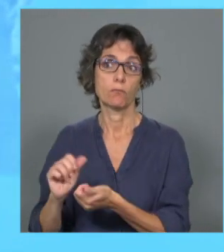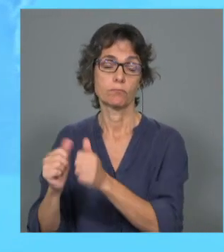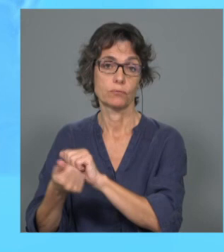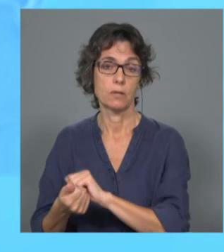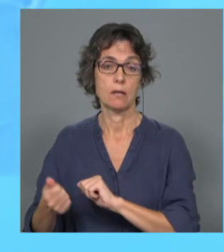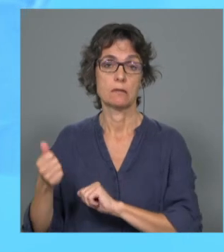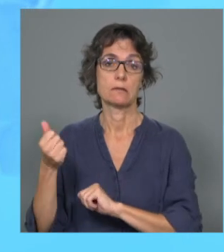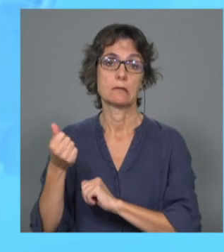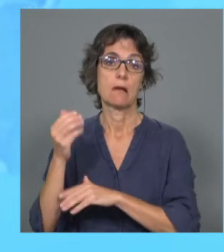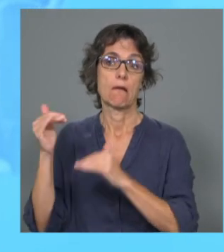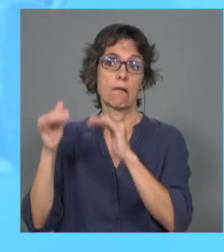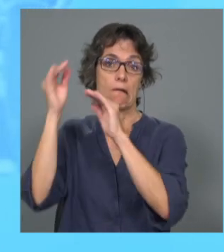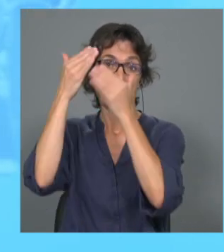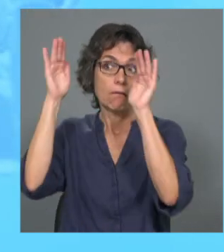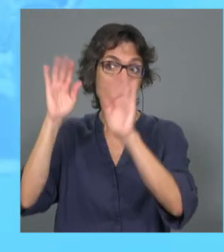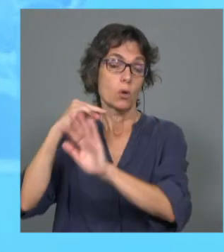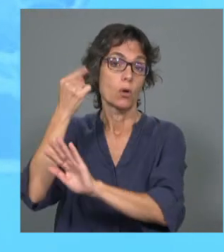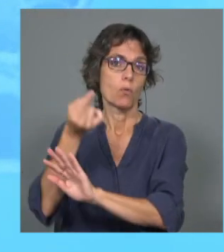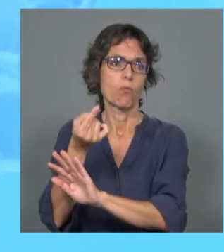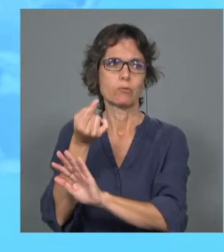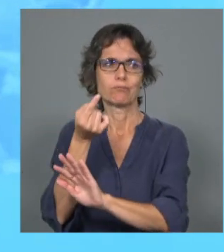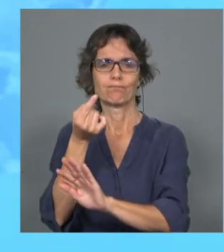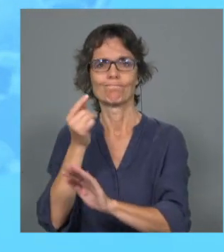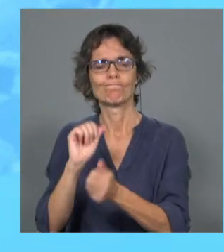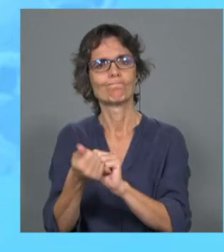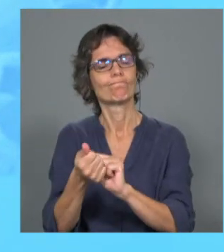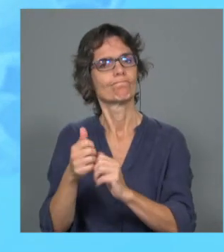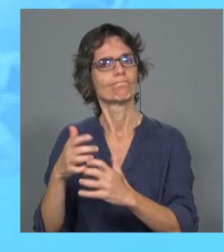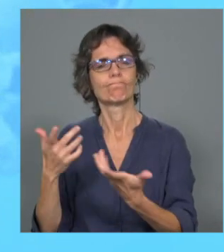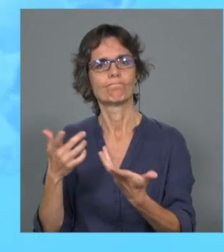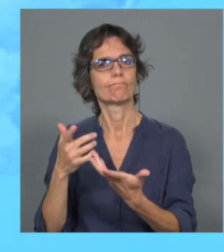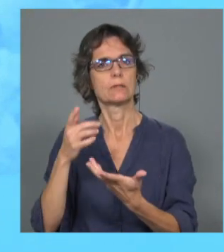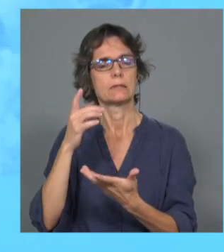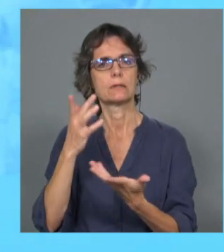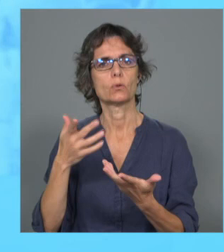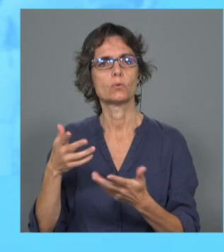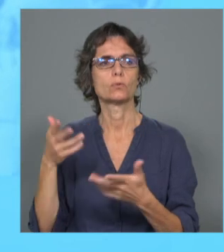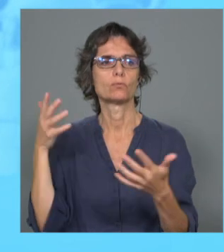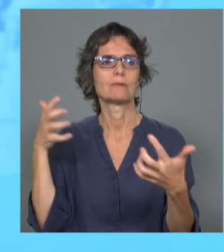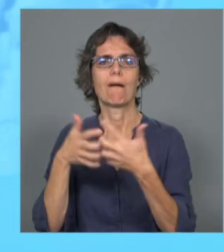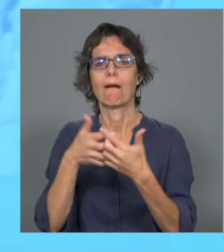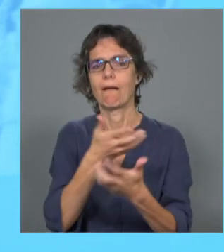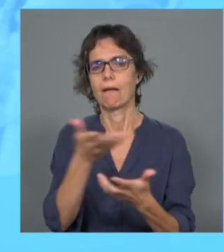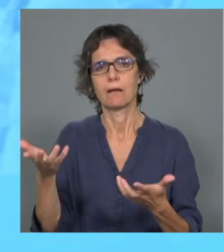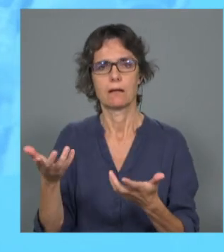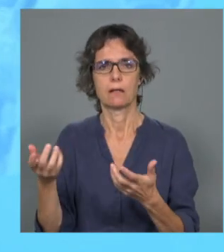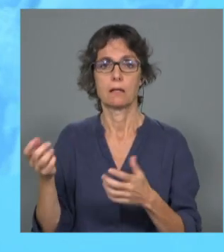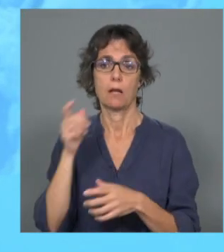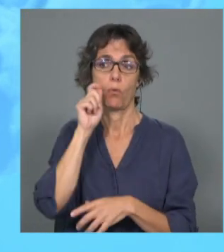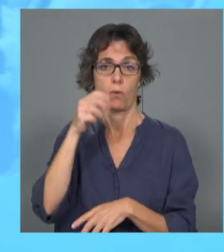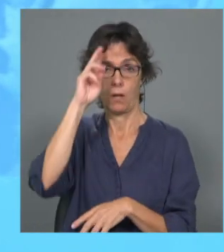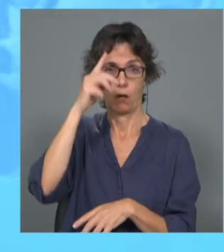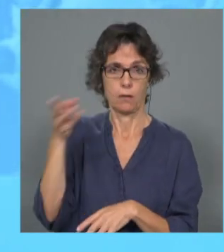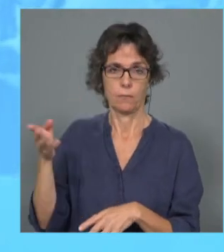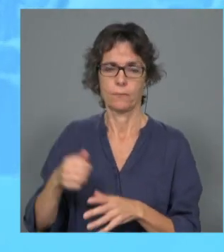que alguns tentam pela força das armas, como a guerra que perdura e se agudiza na Ucrânia. Voltamos a ter entre